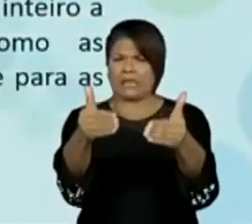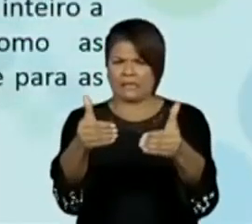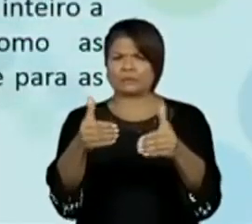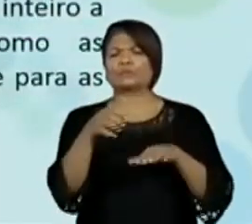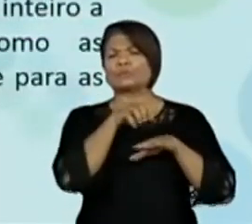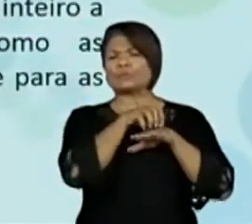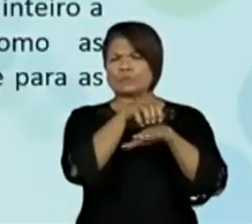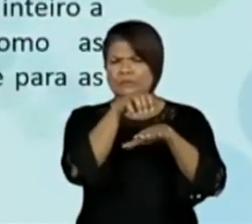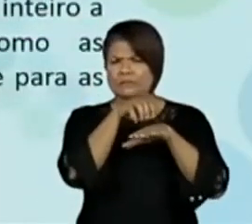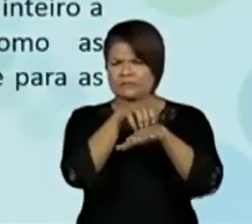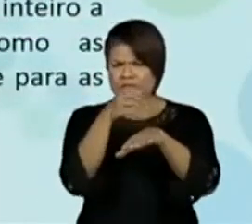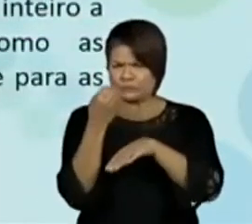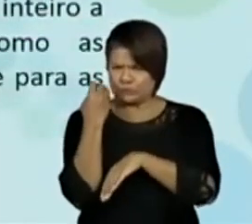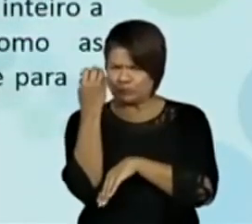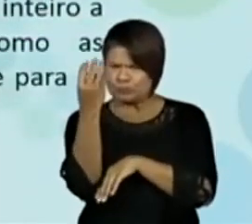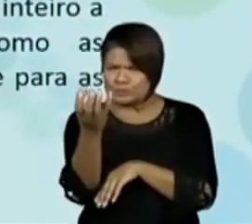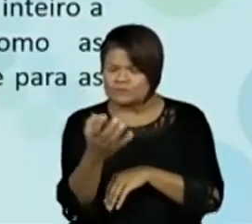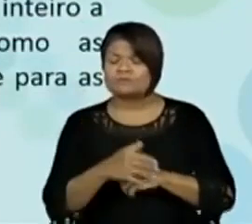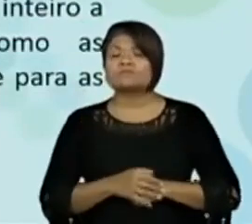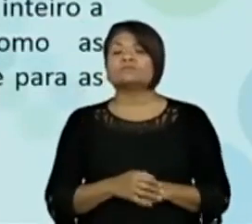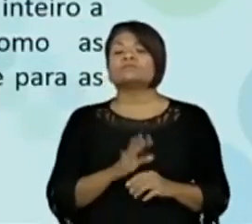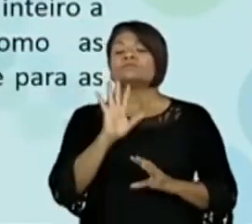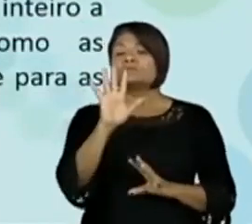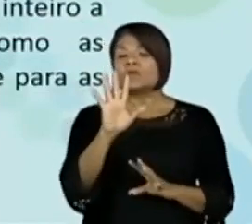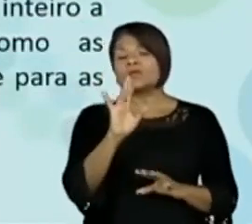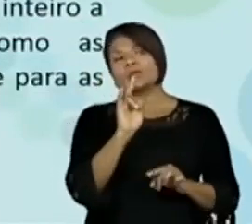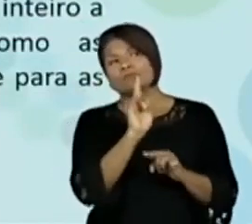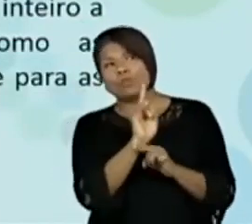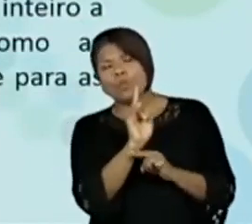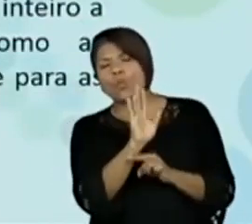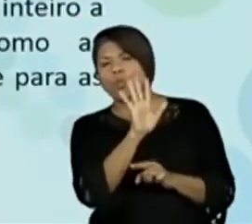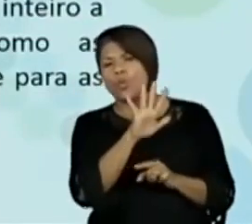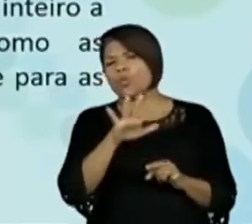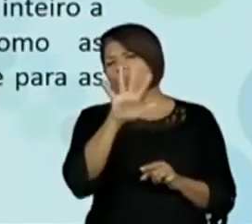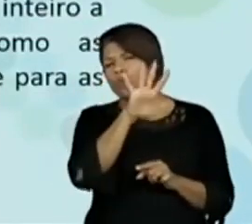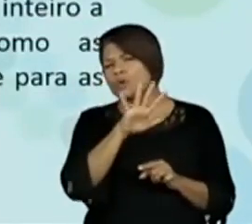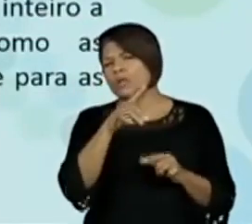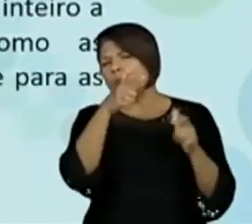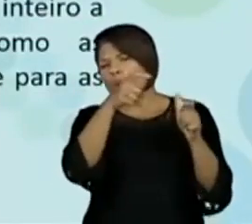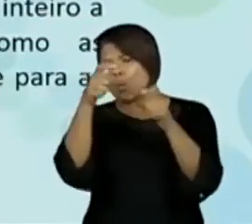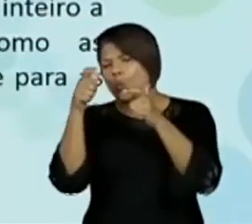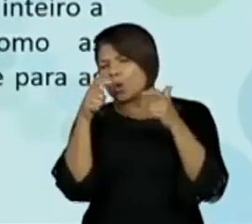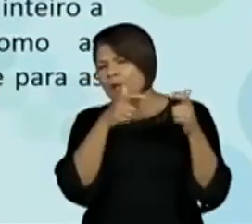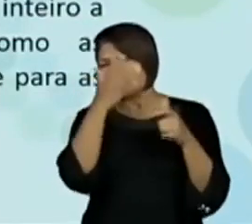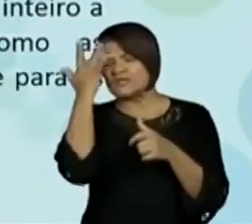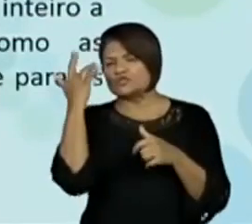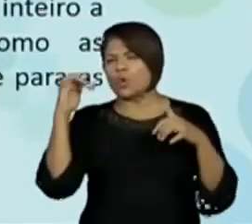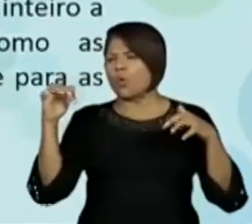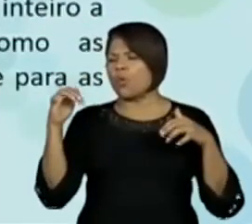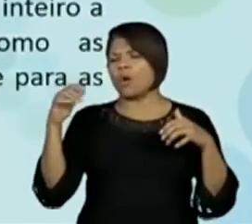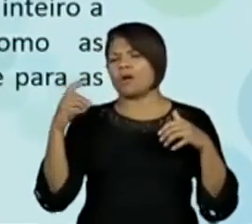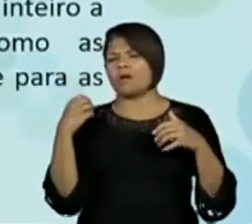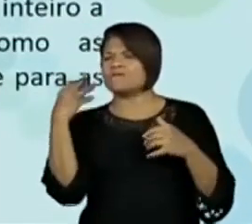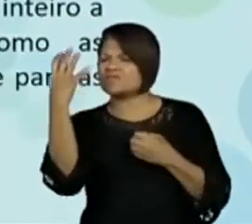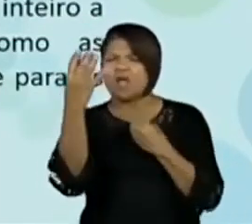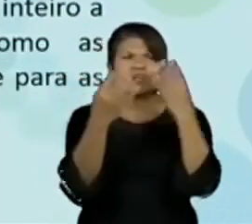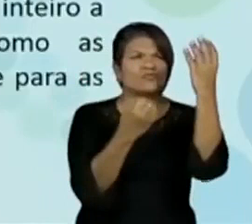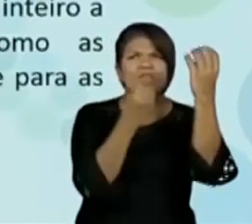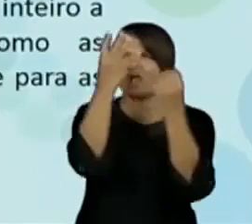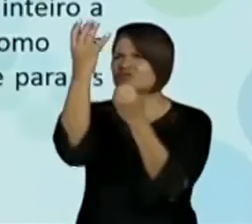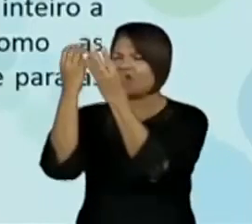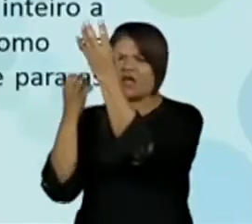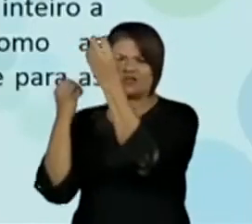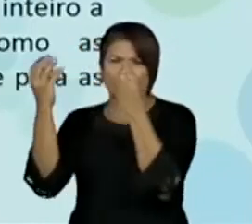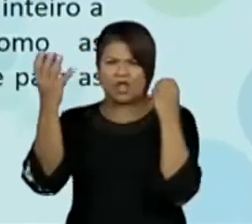ou seja, quem cuida dessa parte de lugares de turismo, em que as pessoas transitam viajando, passeando e tudo